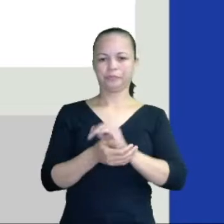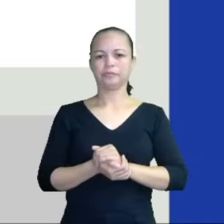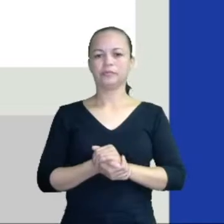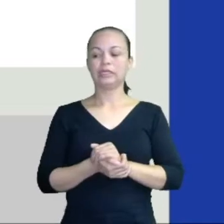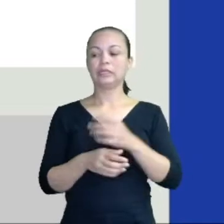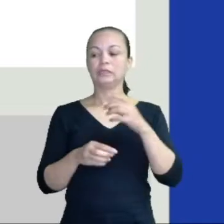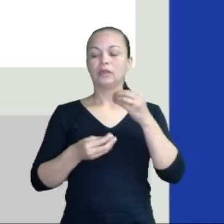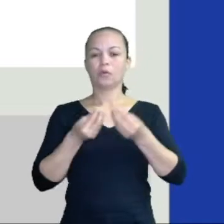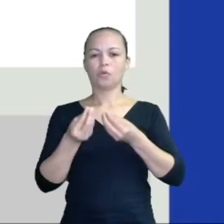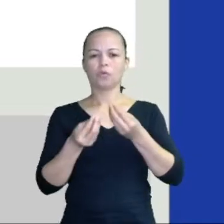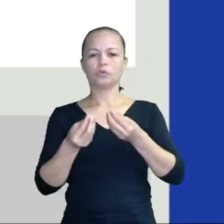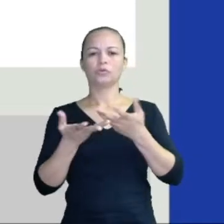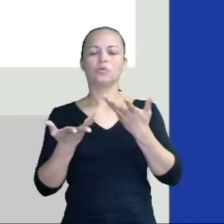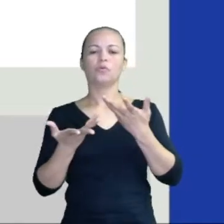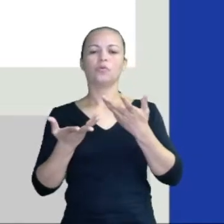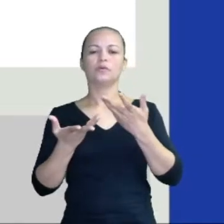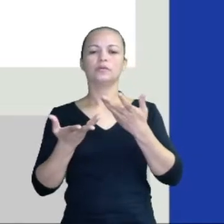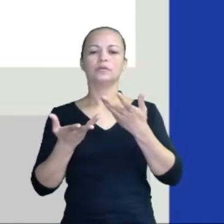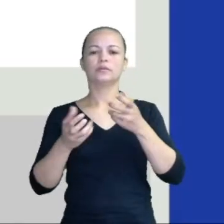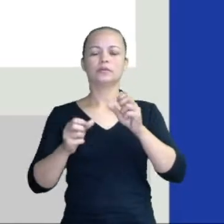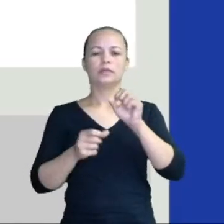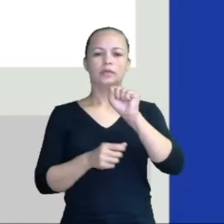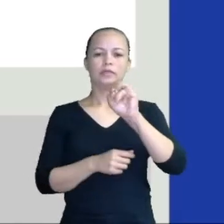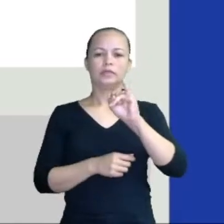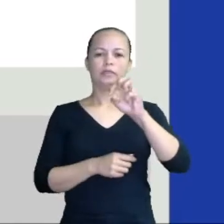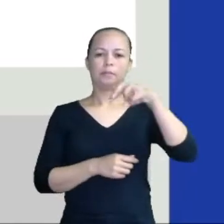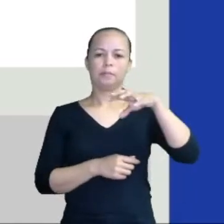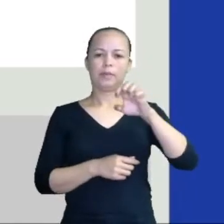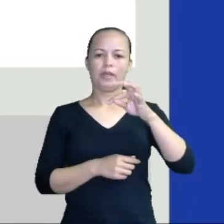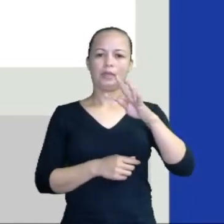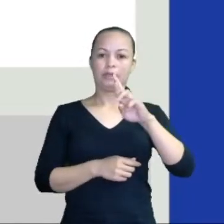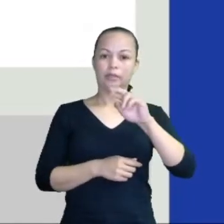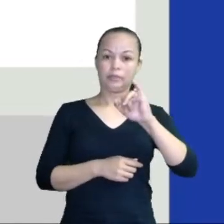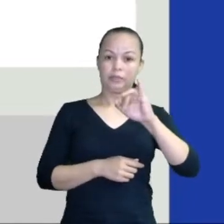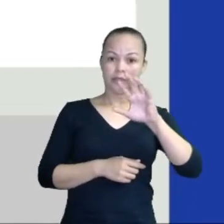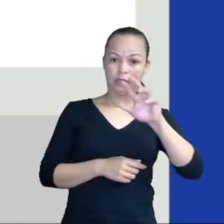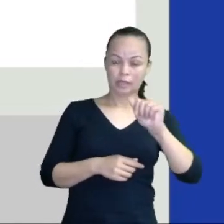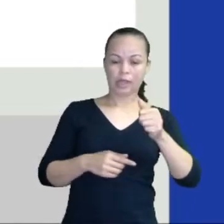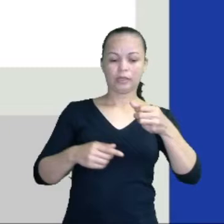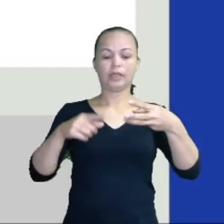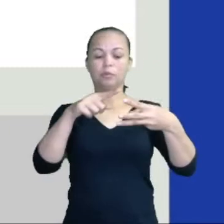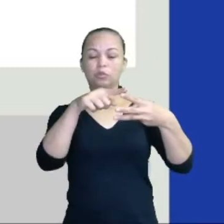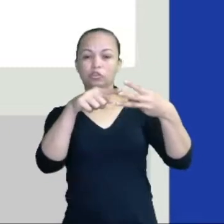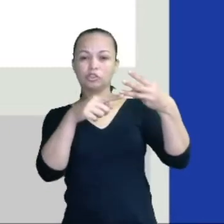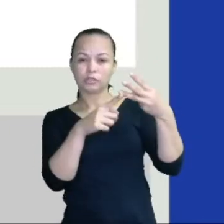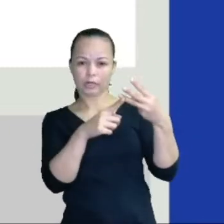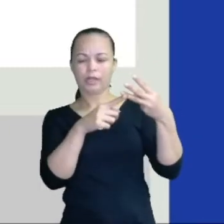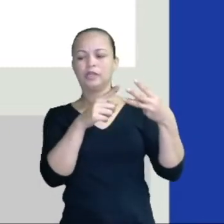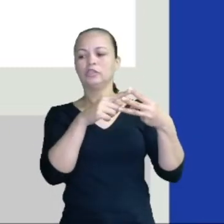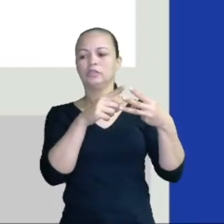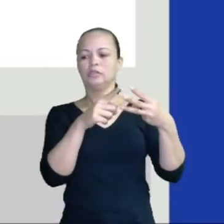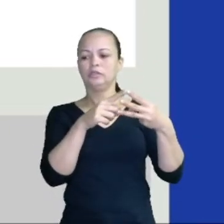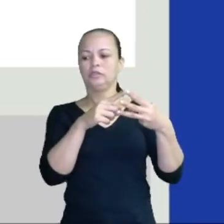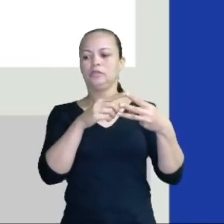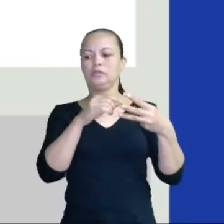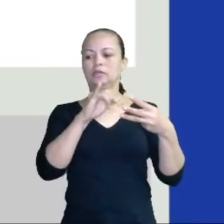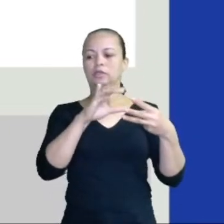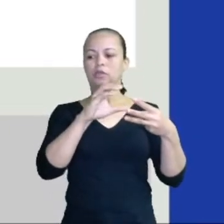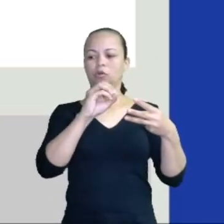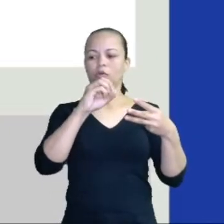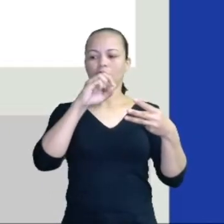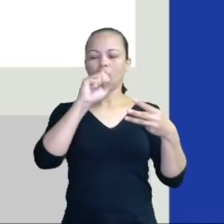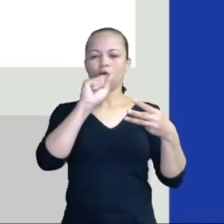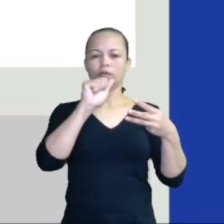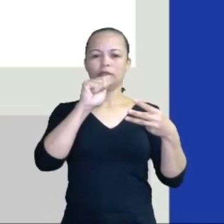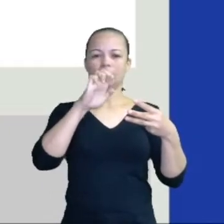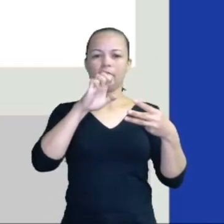a simetria viral, podemos classificá-los em icosaédricos, helicodais e